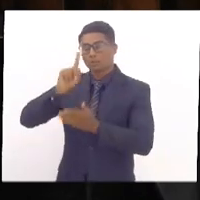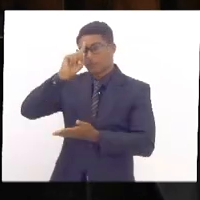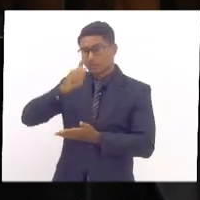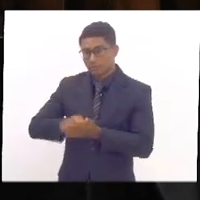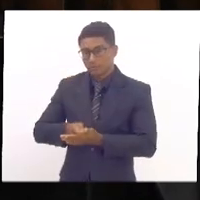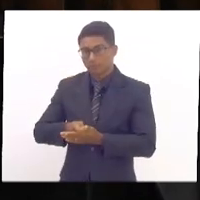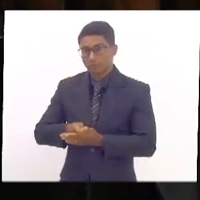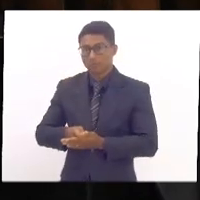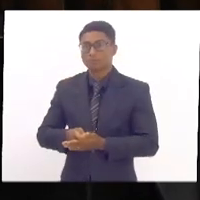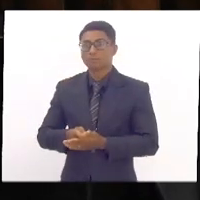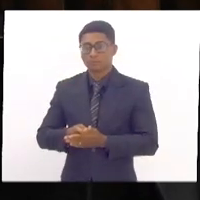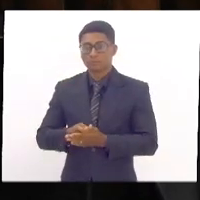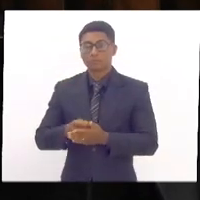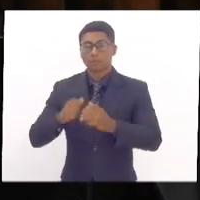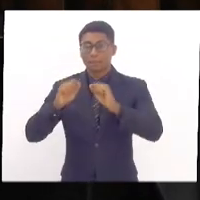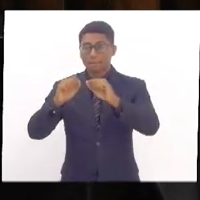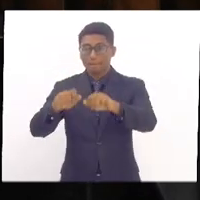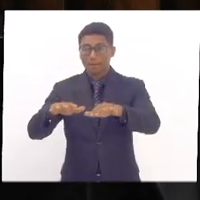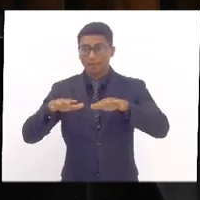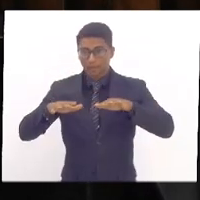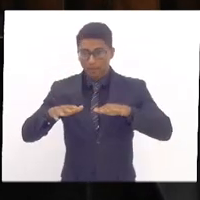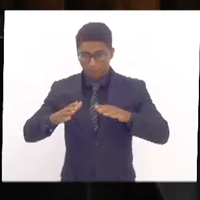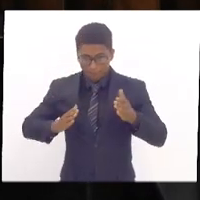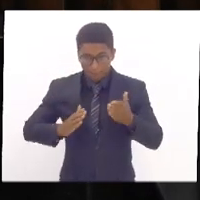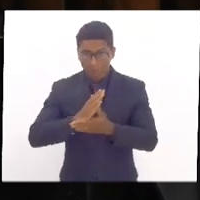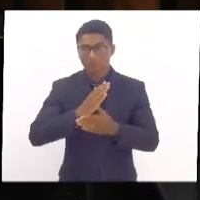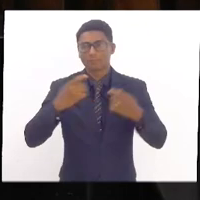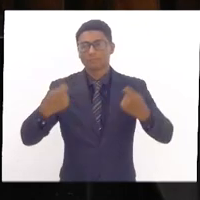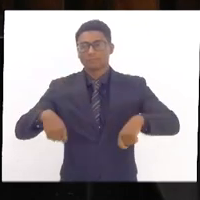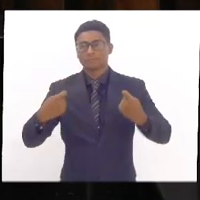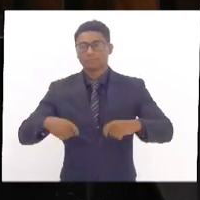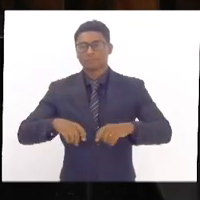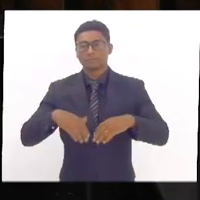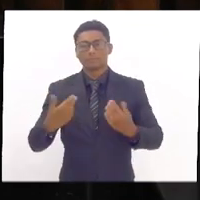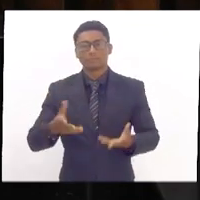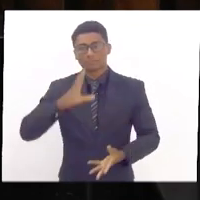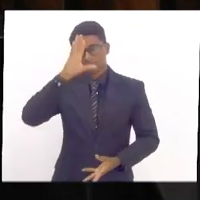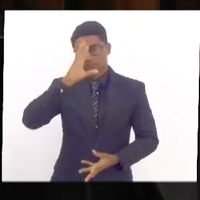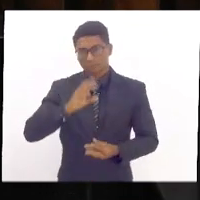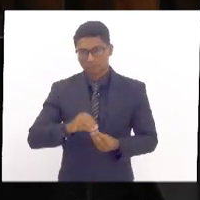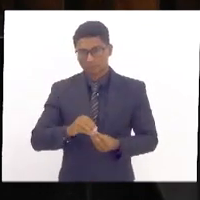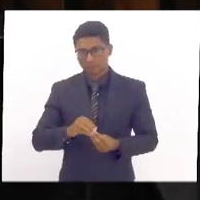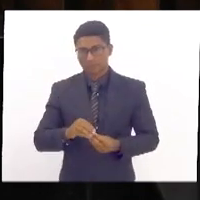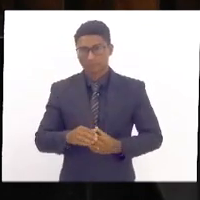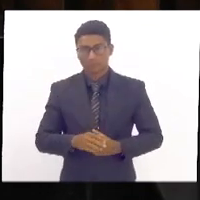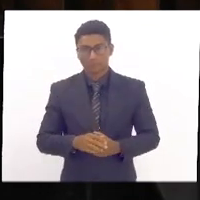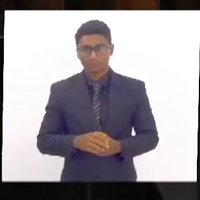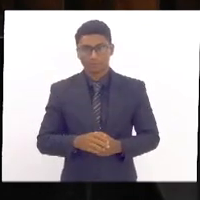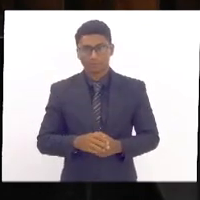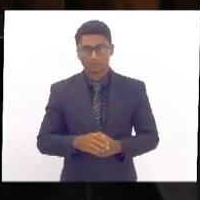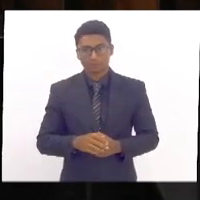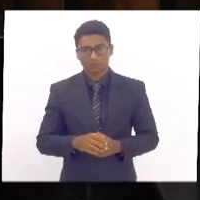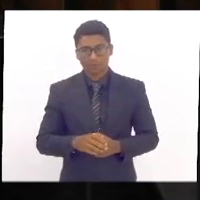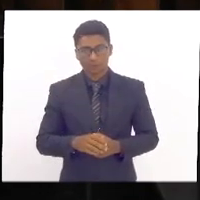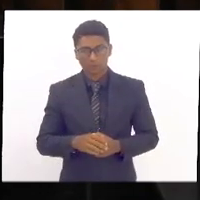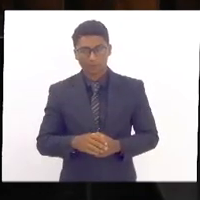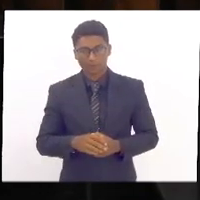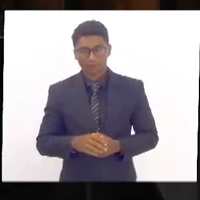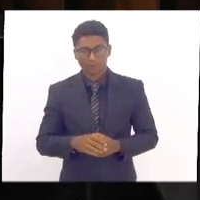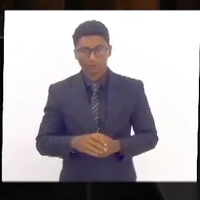aprovado pelo parlamento. Então, o que eu estou querendo dizer? E isso emendamos.